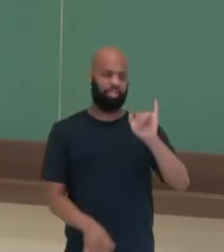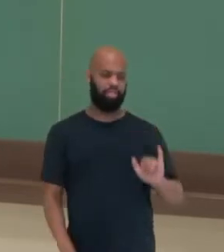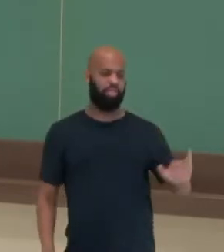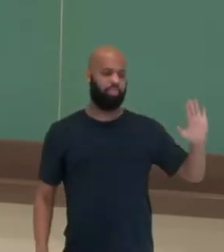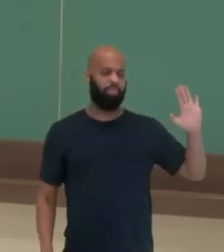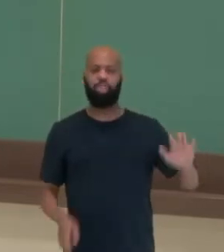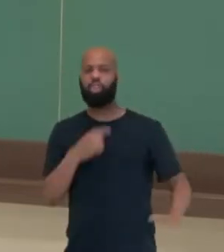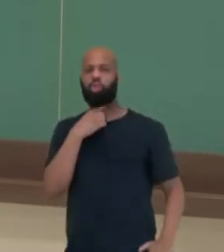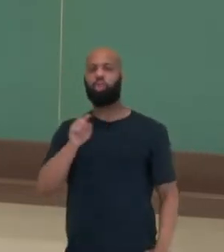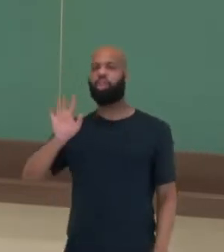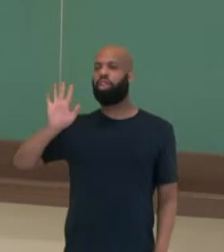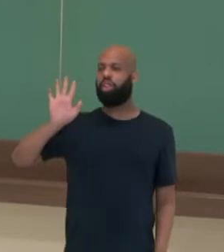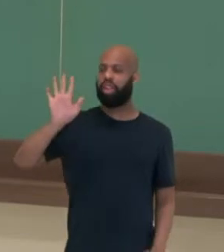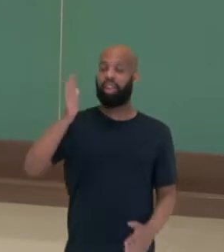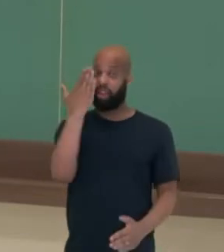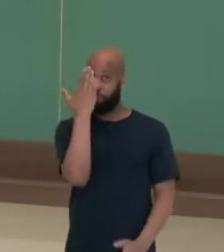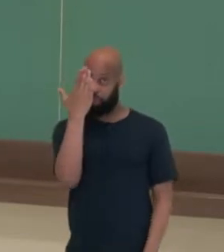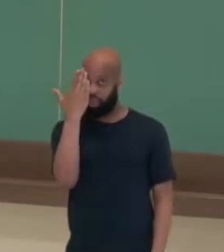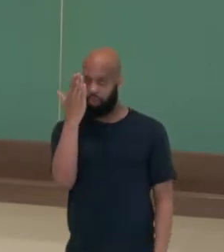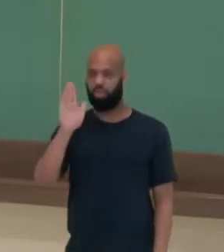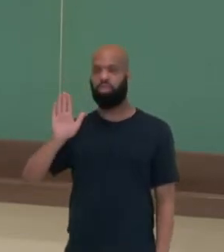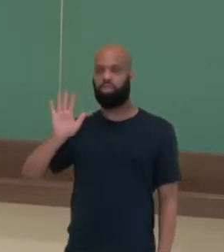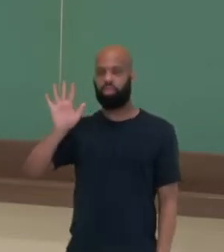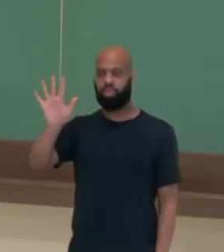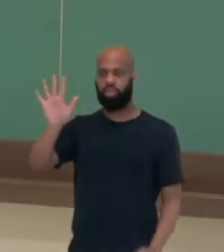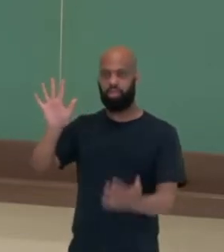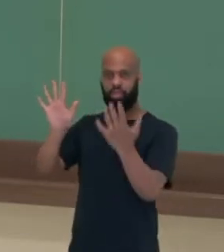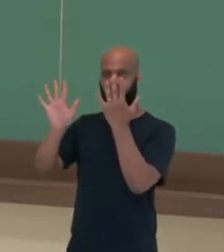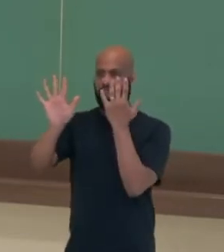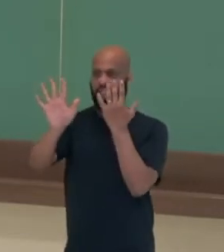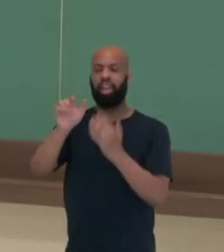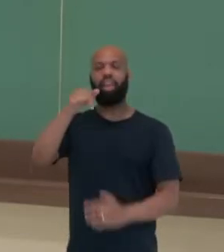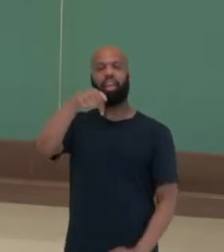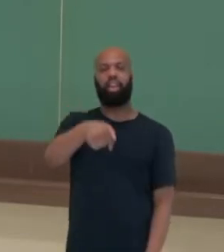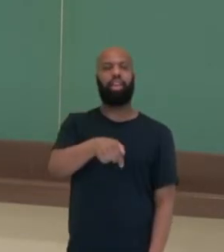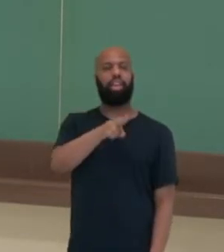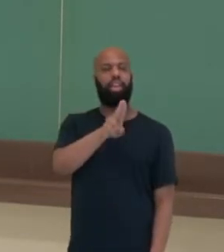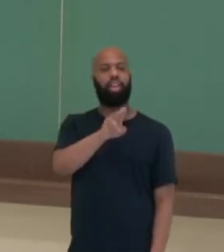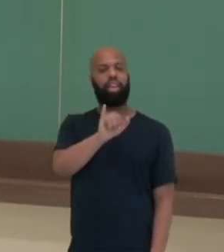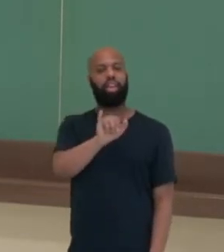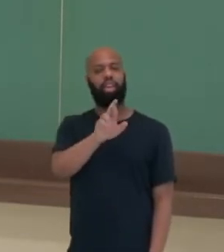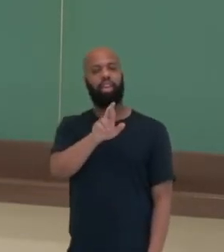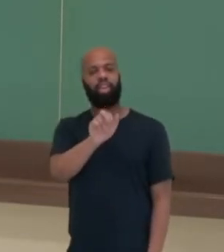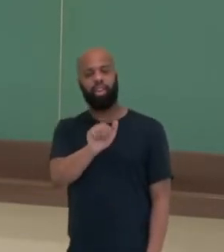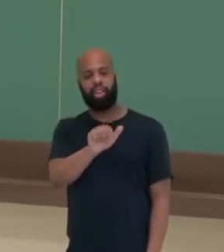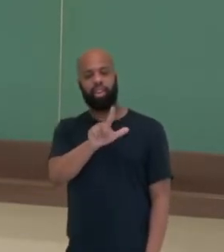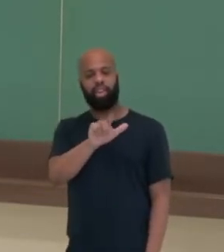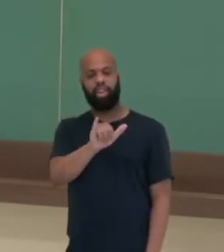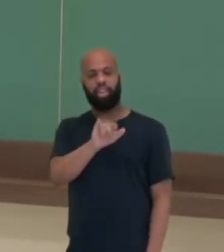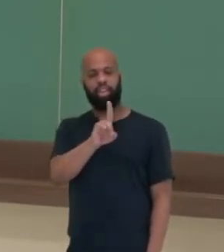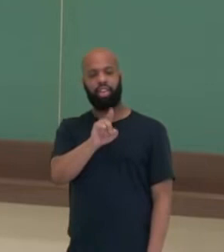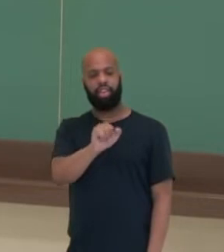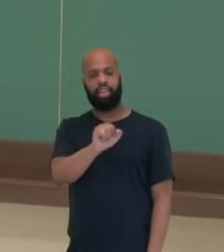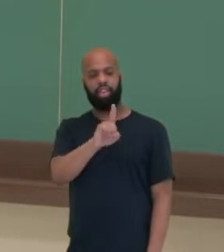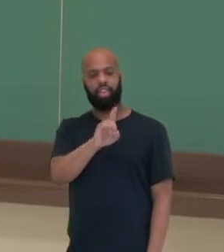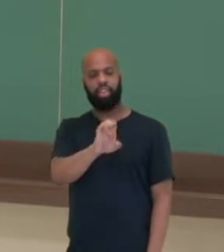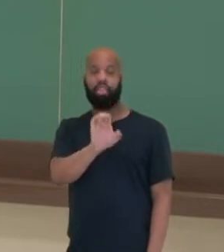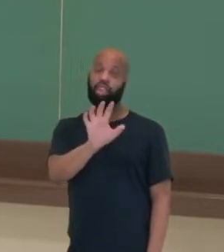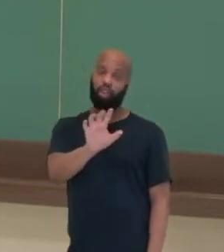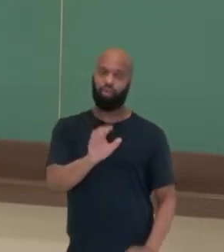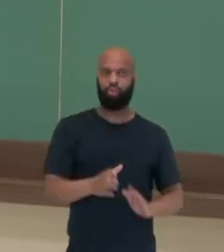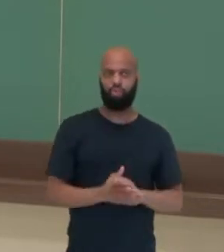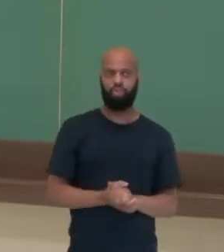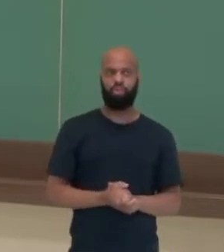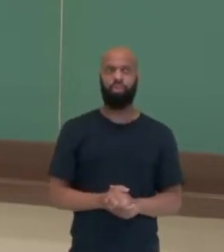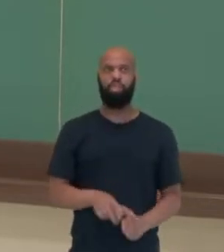sobrepor uma à outra. Aí vem o termo quiralidade, tá? Então, aqui nós vamos entender então o que